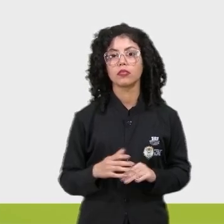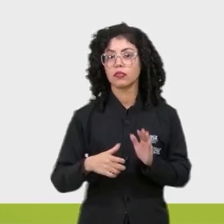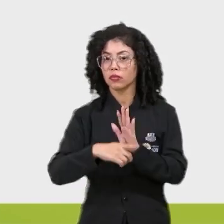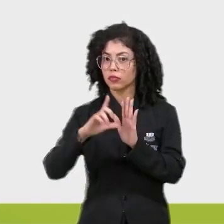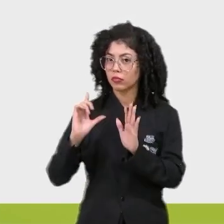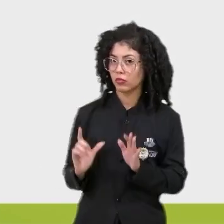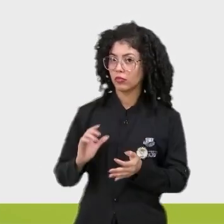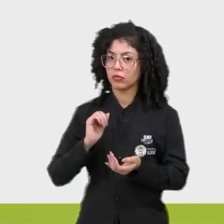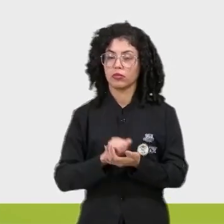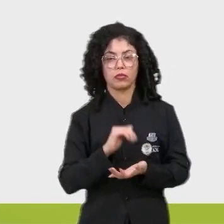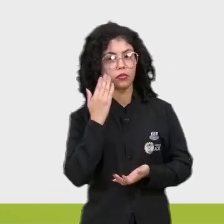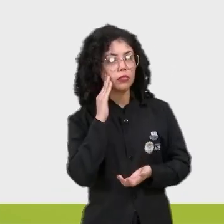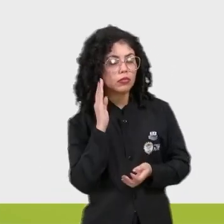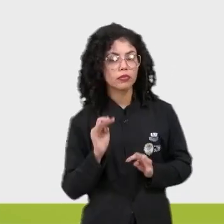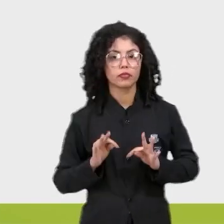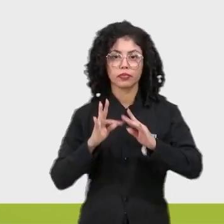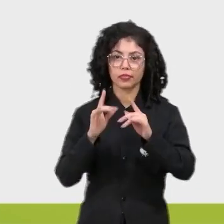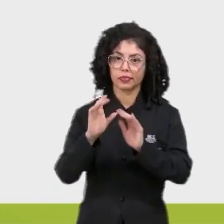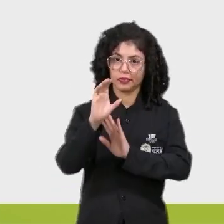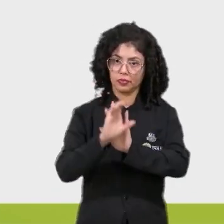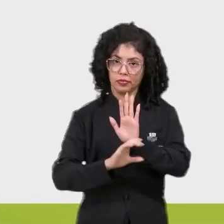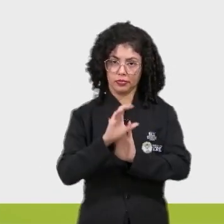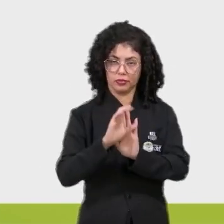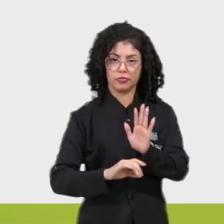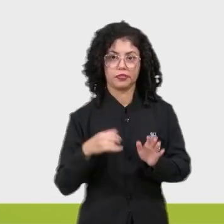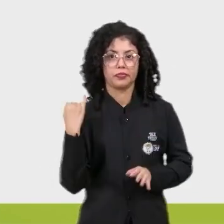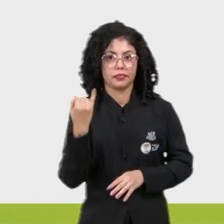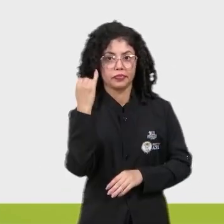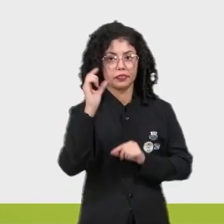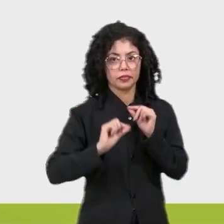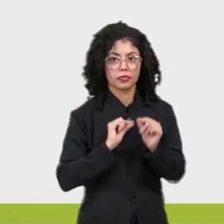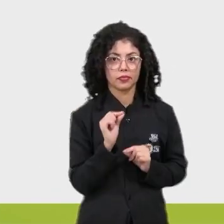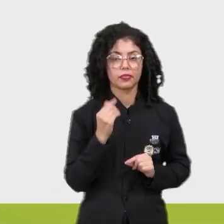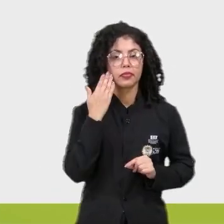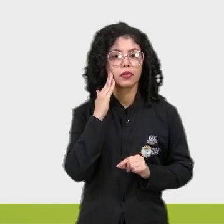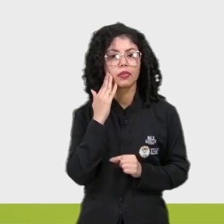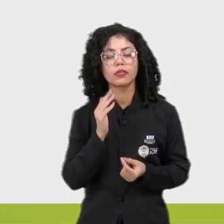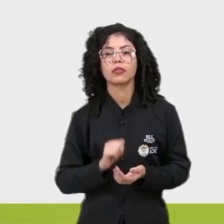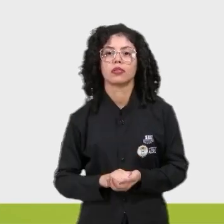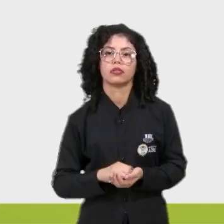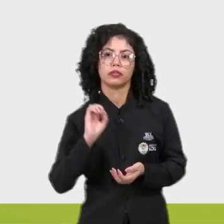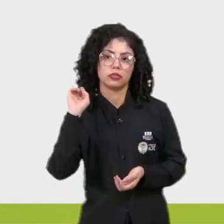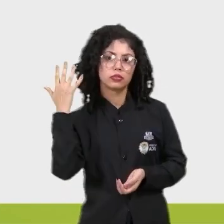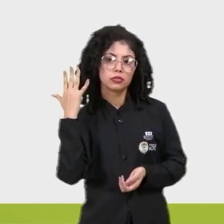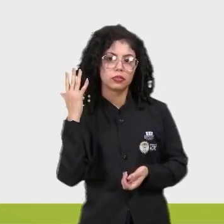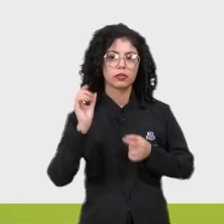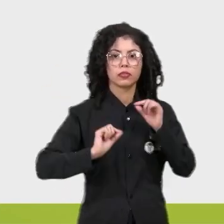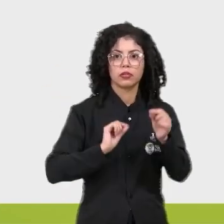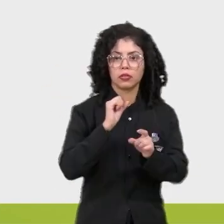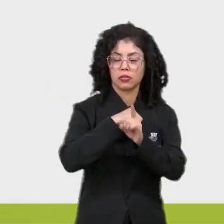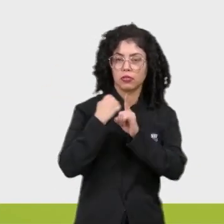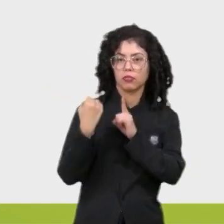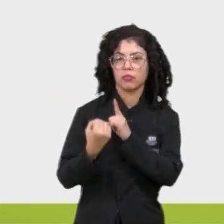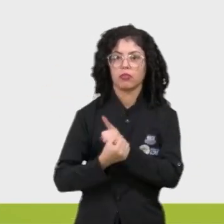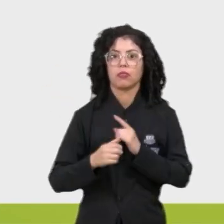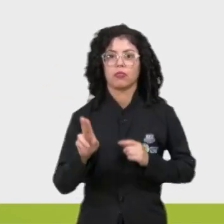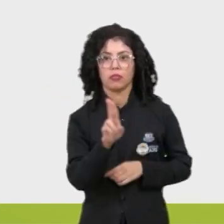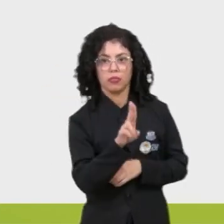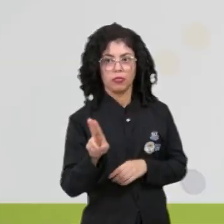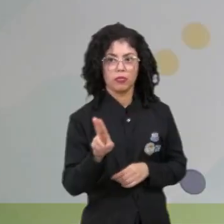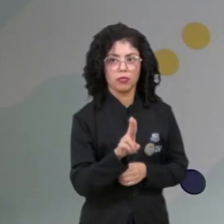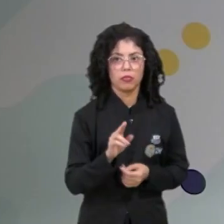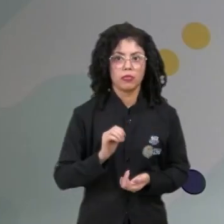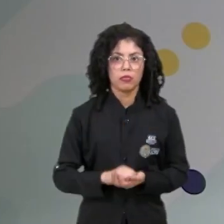Antes de entendermos todos esses conceitos, é importante entender um fenômeno que acontece aí na sociedade chamado